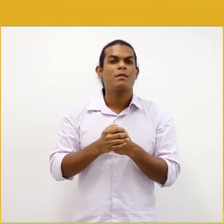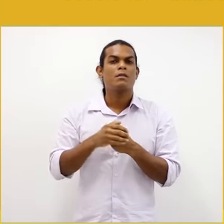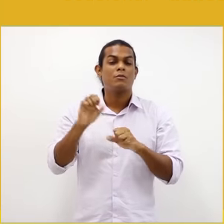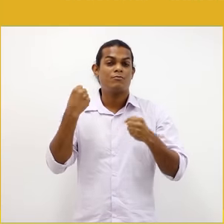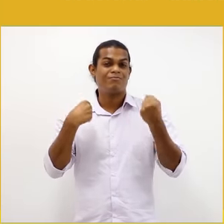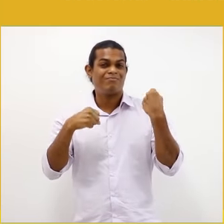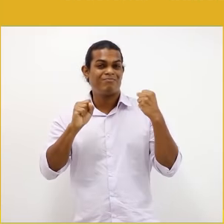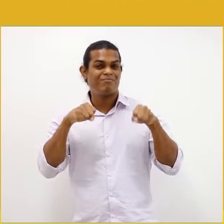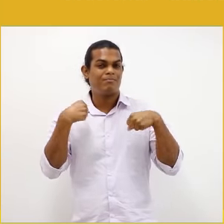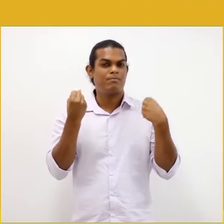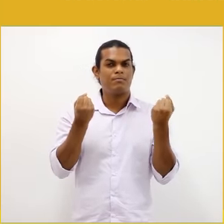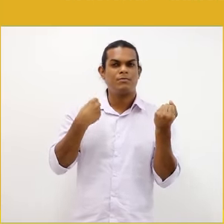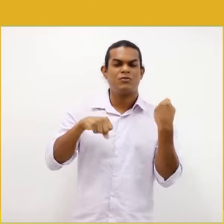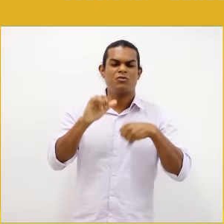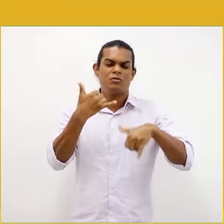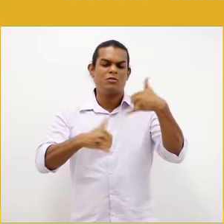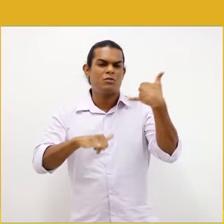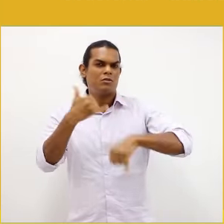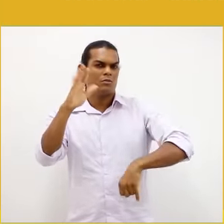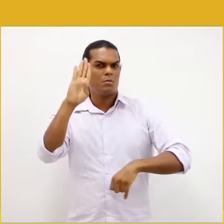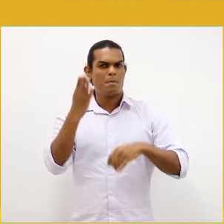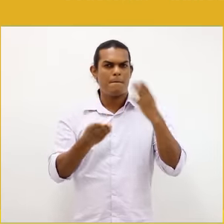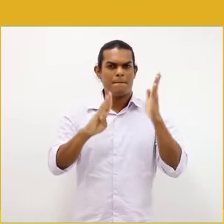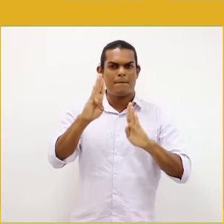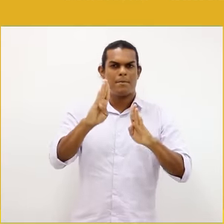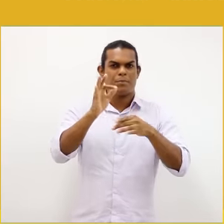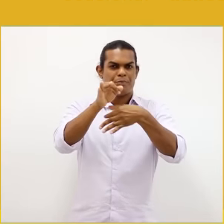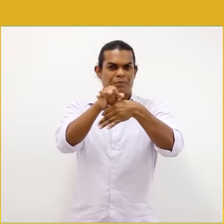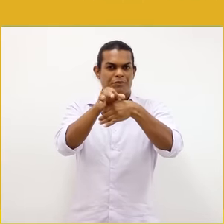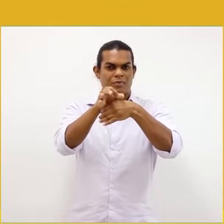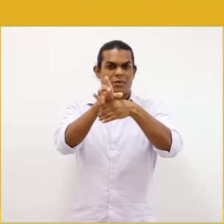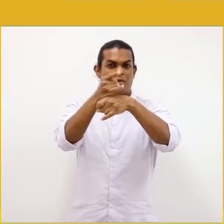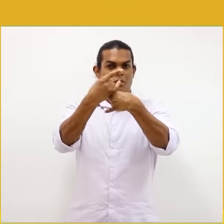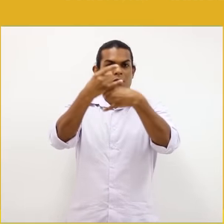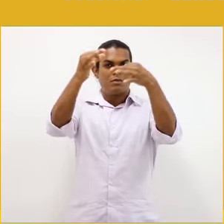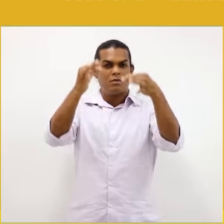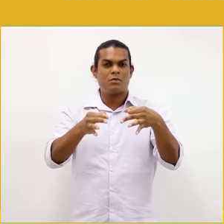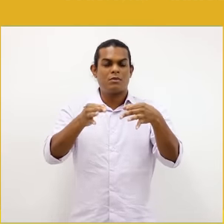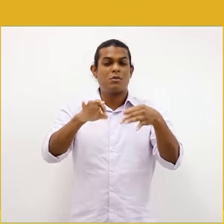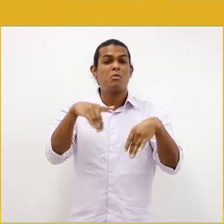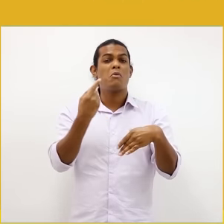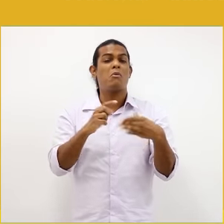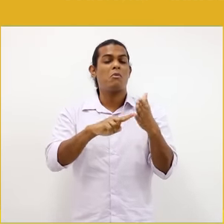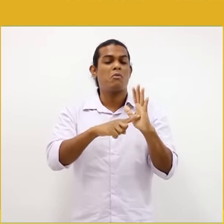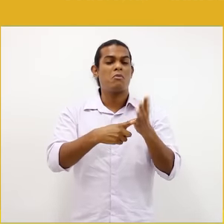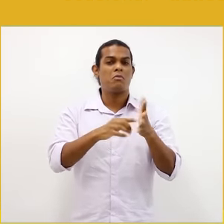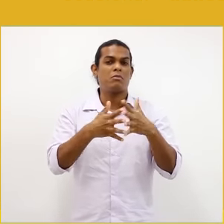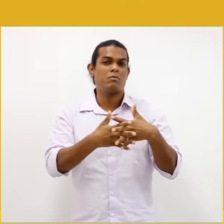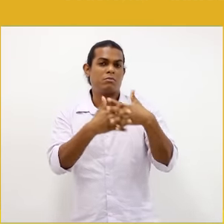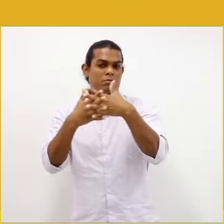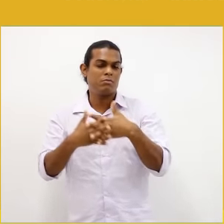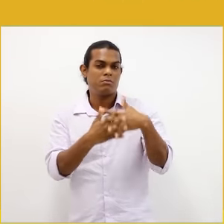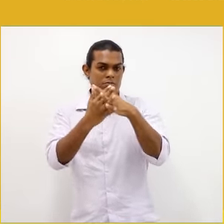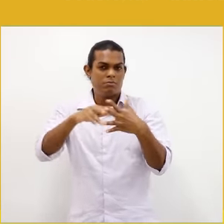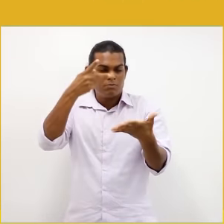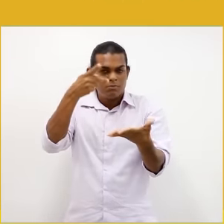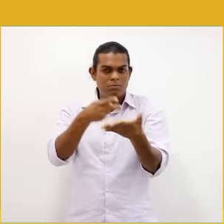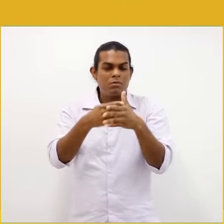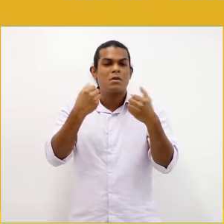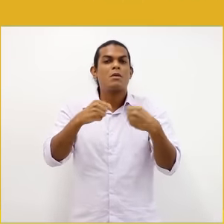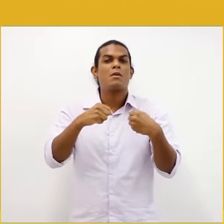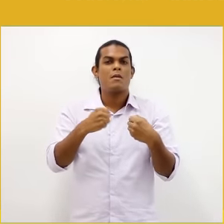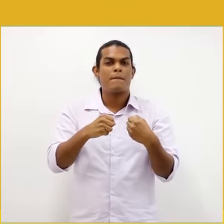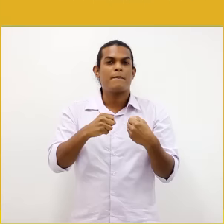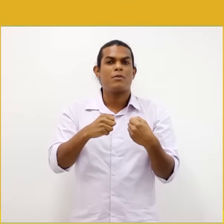químicos, biológicos, ergonômicos e de acidentes ou mecânicos, que possam trazer